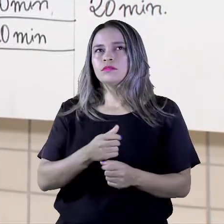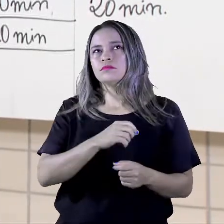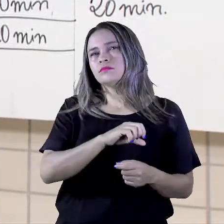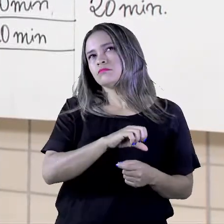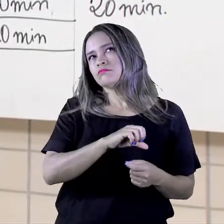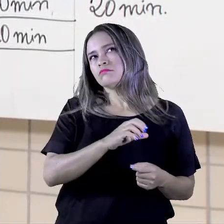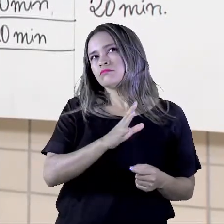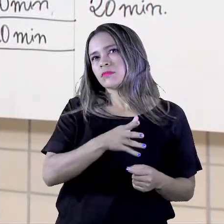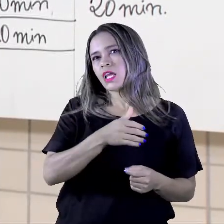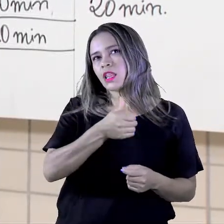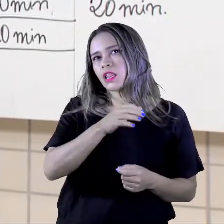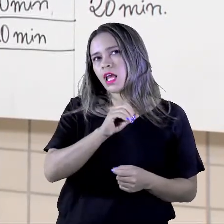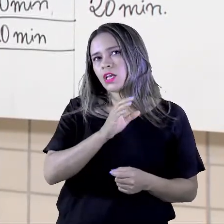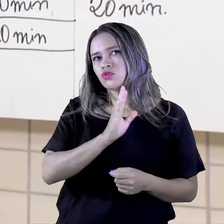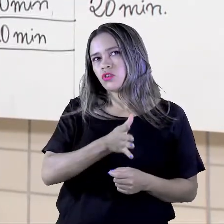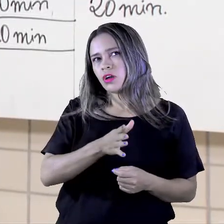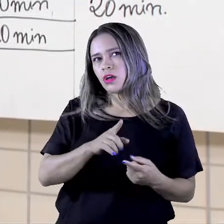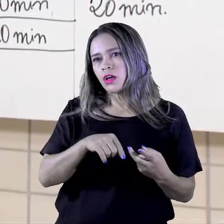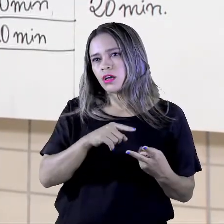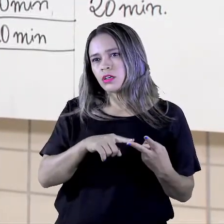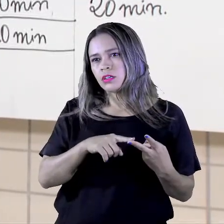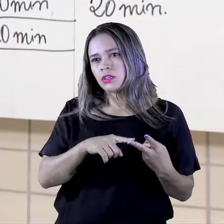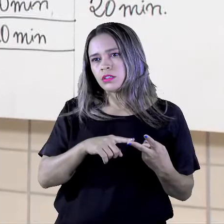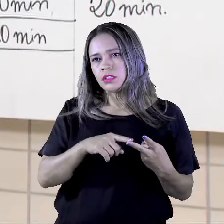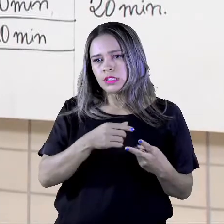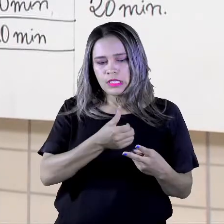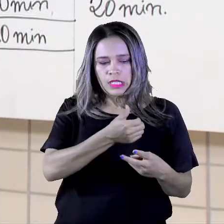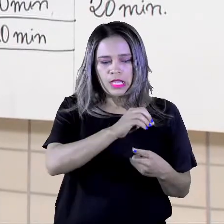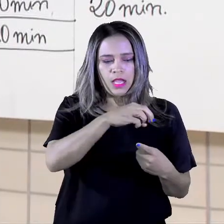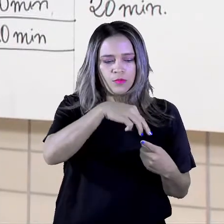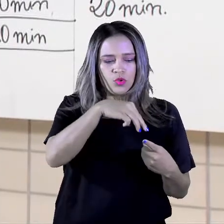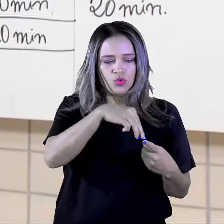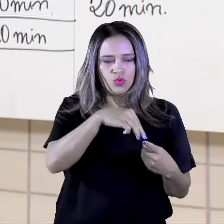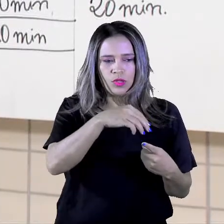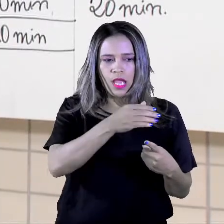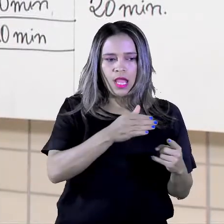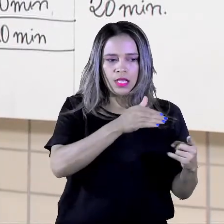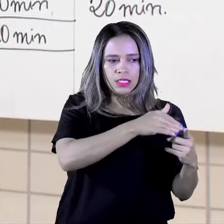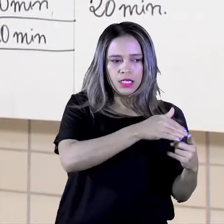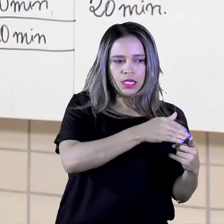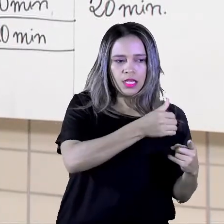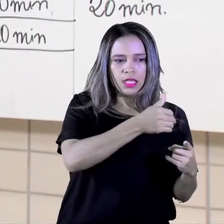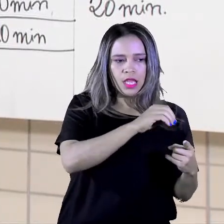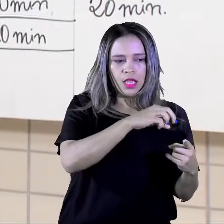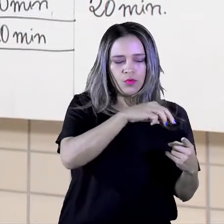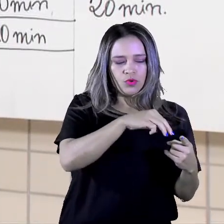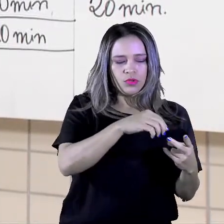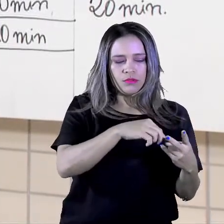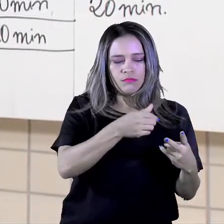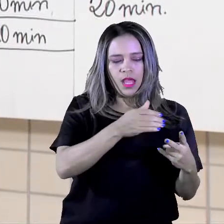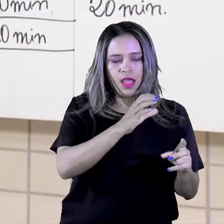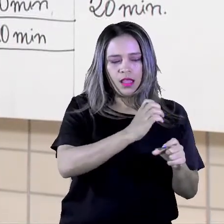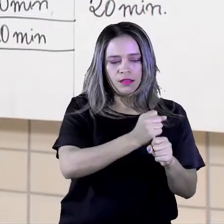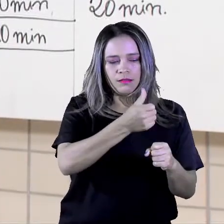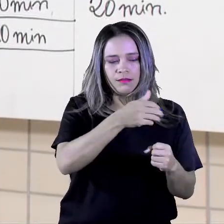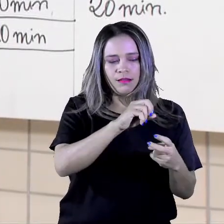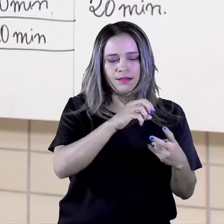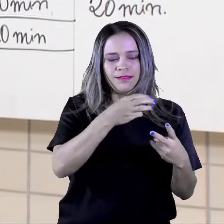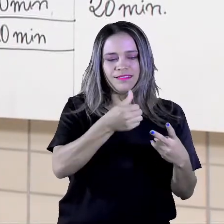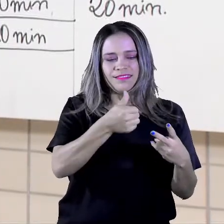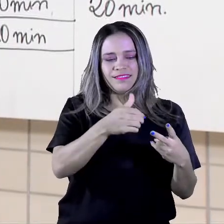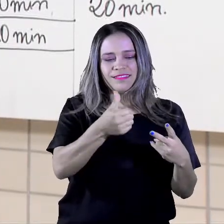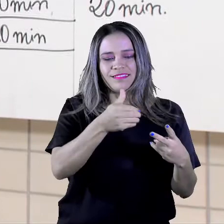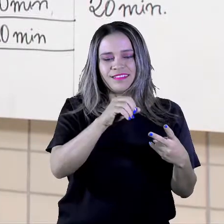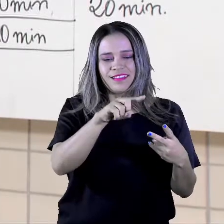Então já tenho 10 minutos vai dar 10 horas, mais 10 minutos 10h10, mais 10 minutos